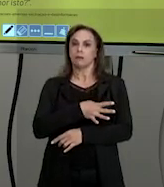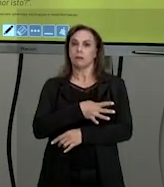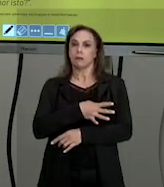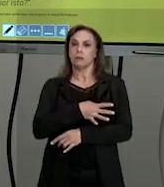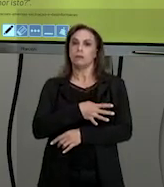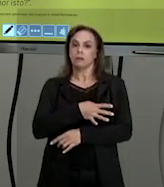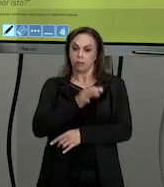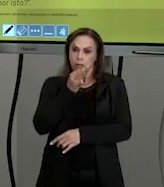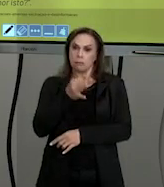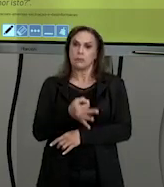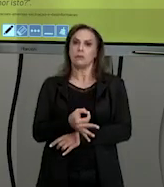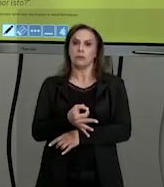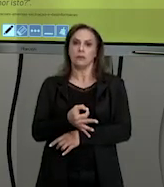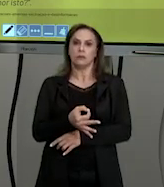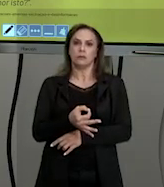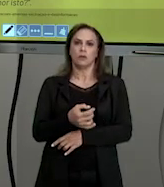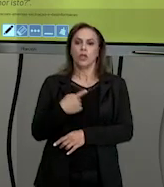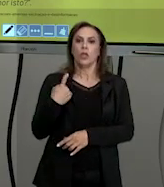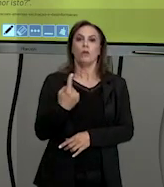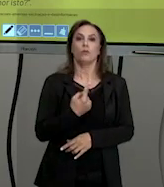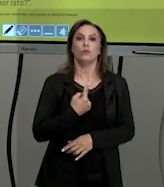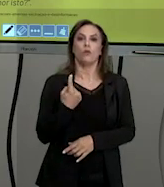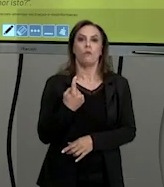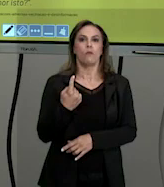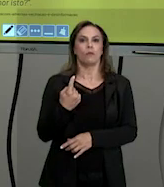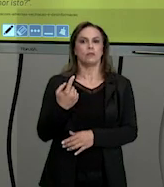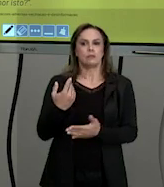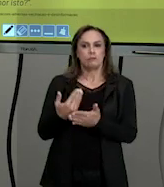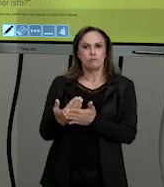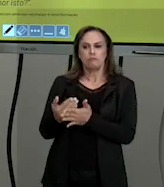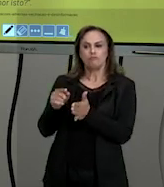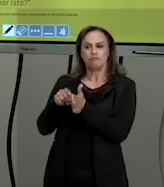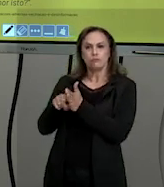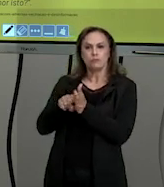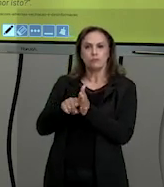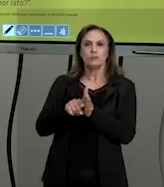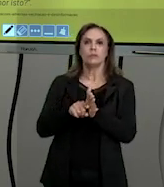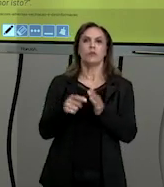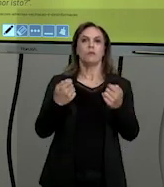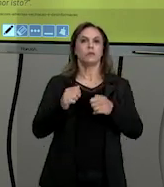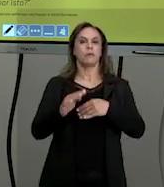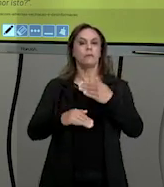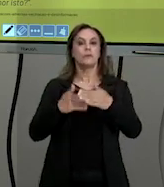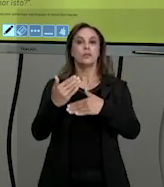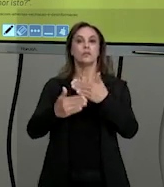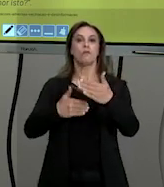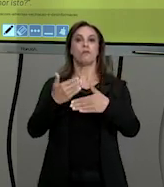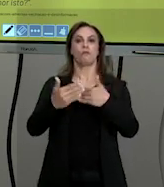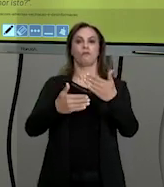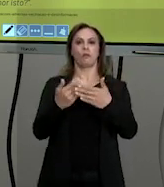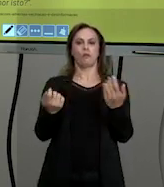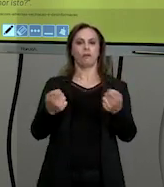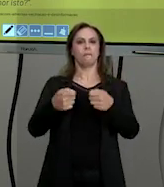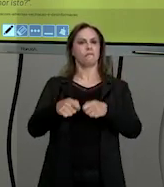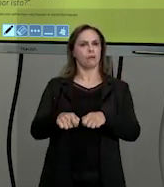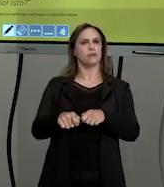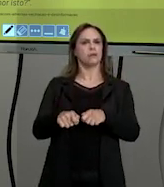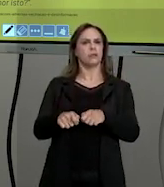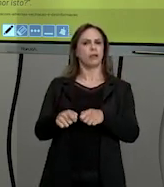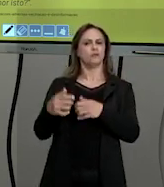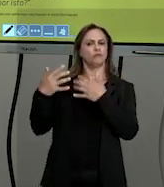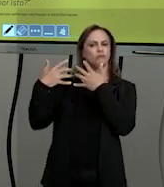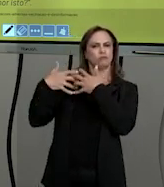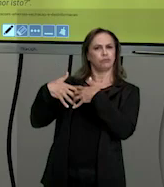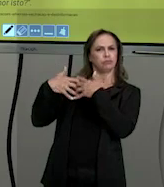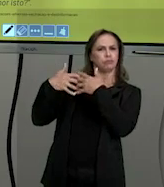que nós, como estudantes, temos que fazer? Temos que desenvolver a nossa capacidade crítica para a gente poder